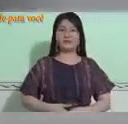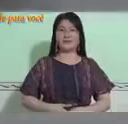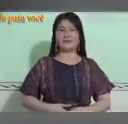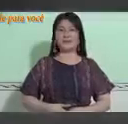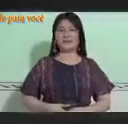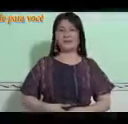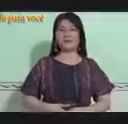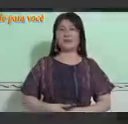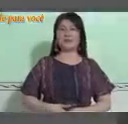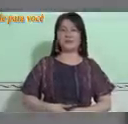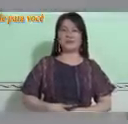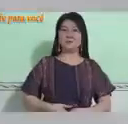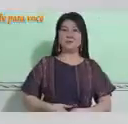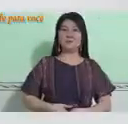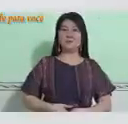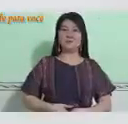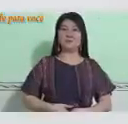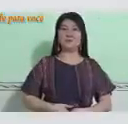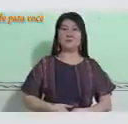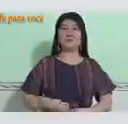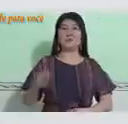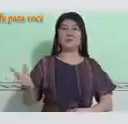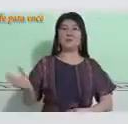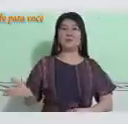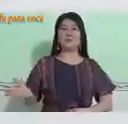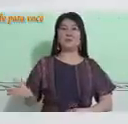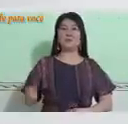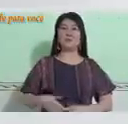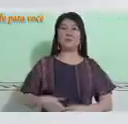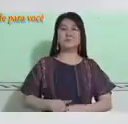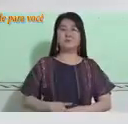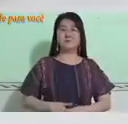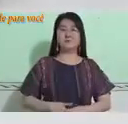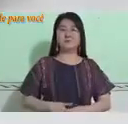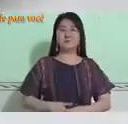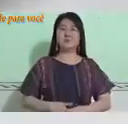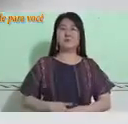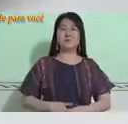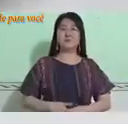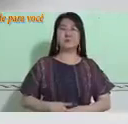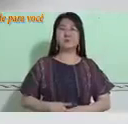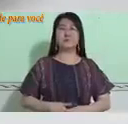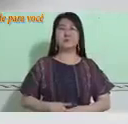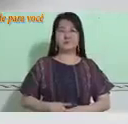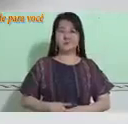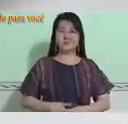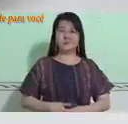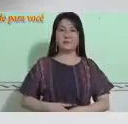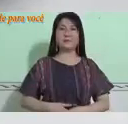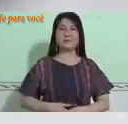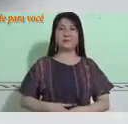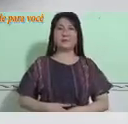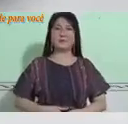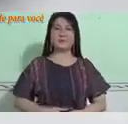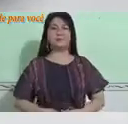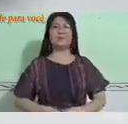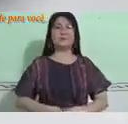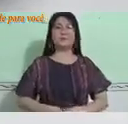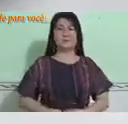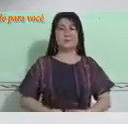permitindo que, vírgula, durante o enxame, vírgula, seja possível observar corretamente as paredes do intestino e